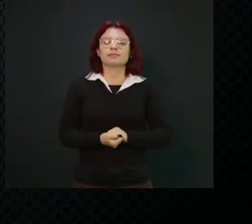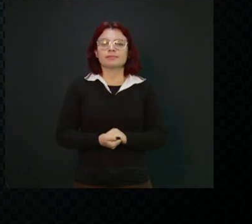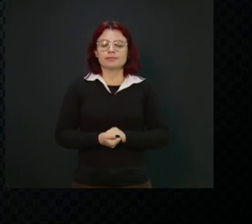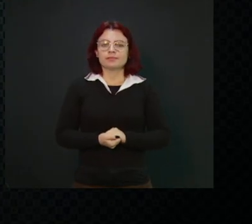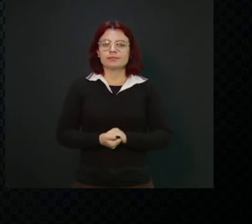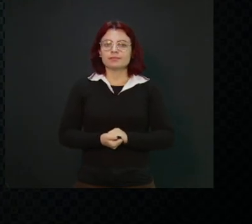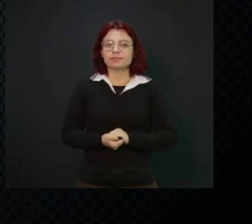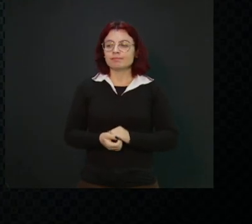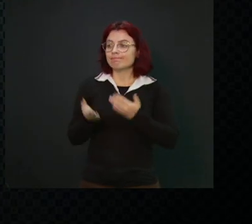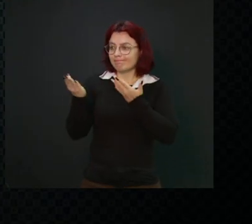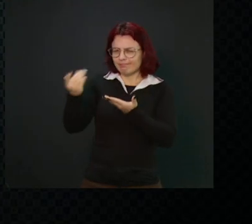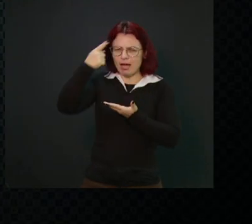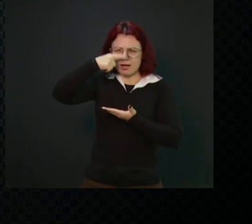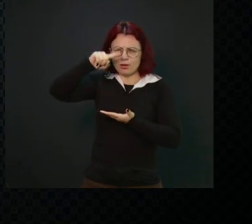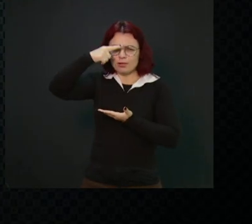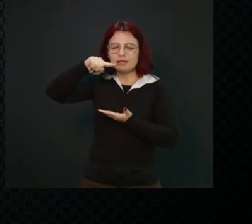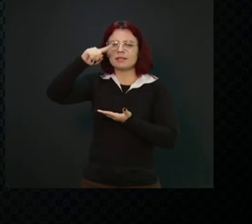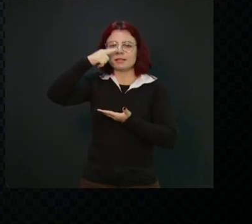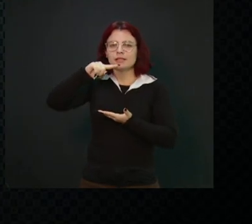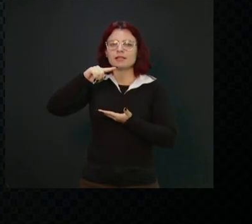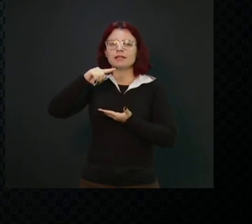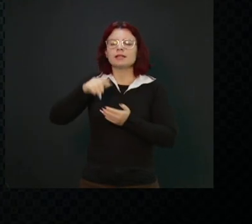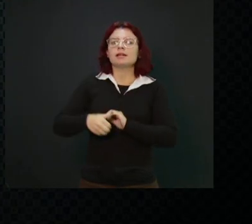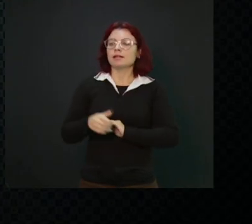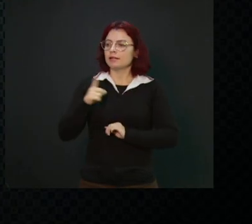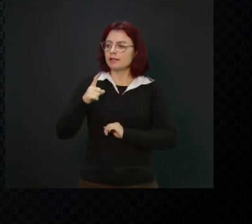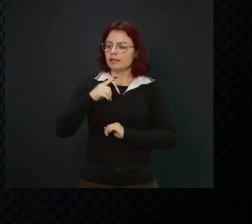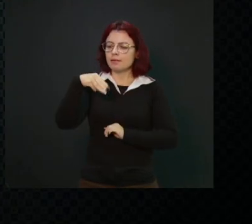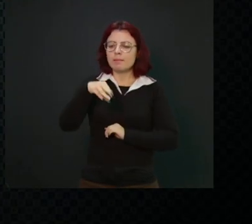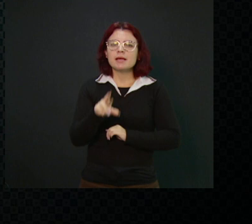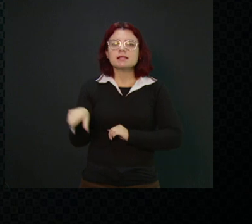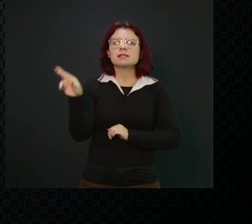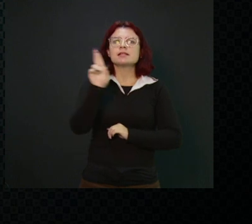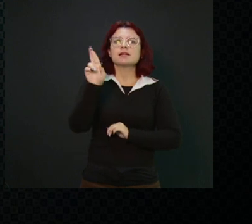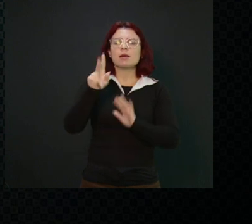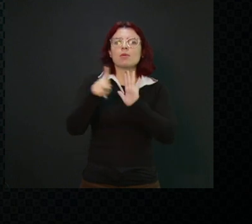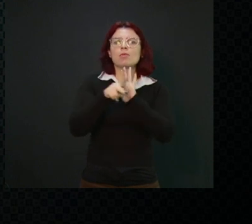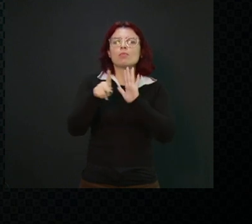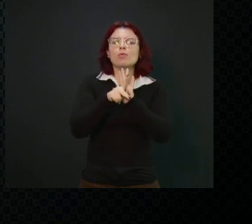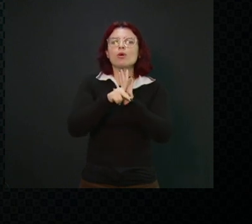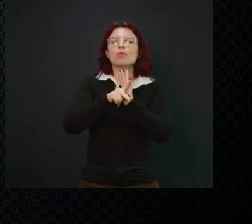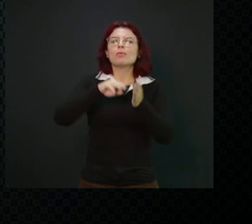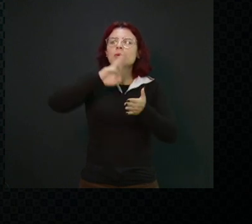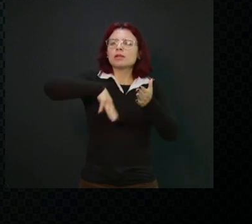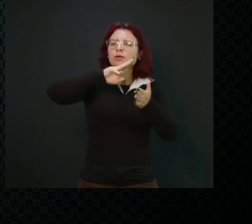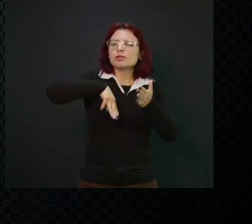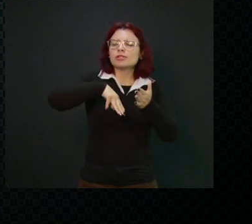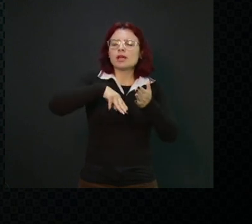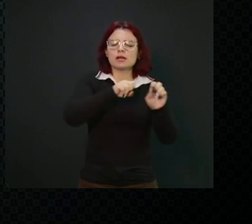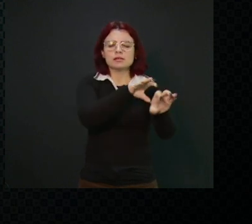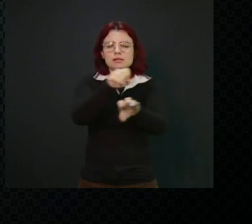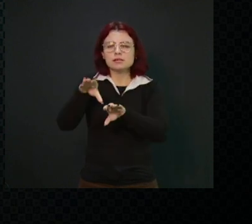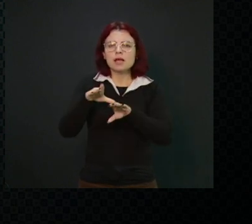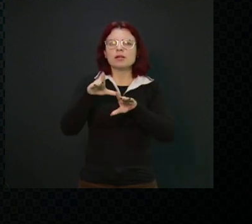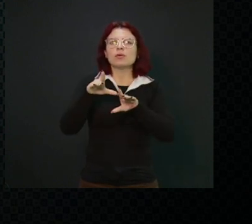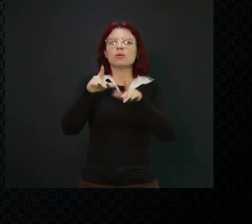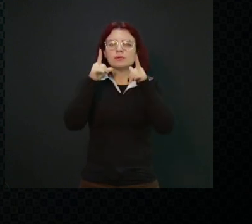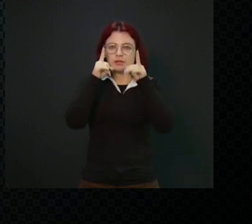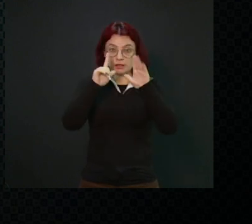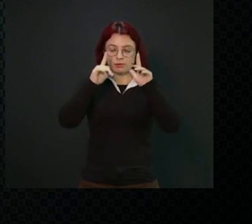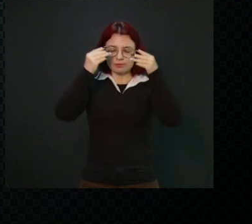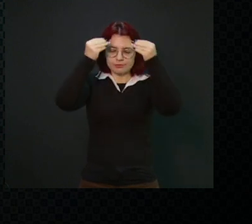A Carolina, ela é mestre em metodologias para o ensino da linguagem e